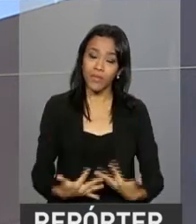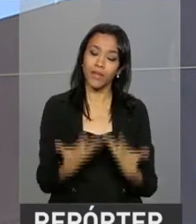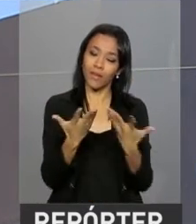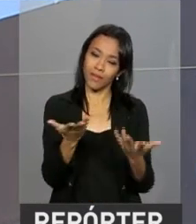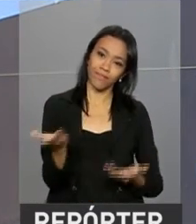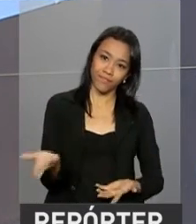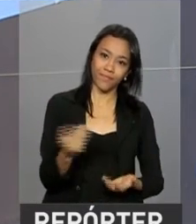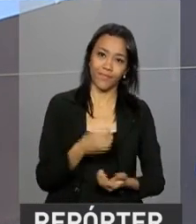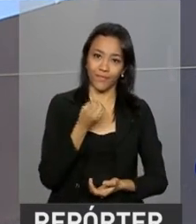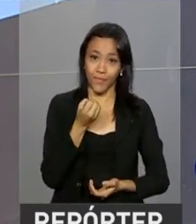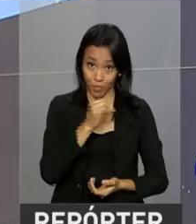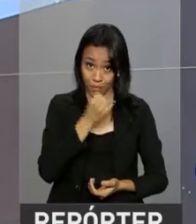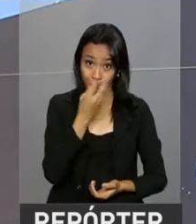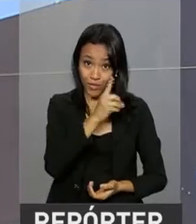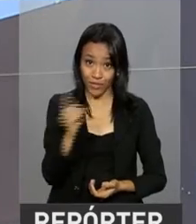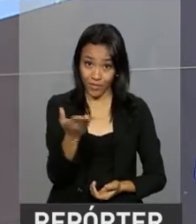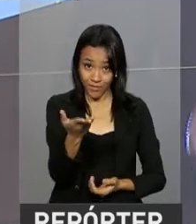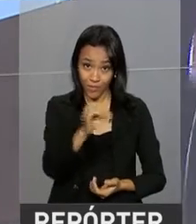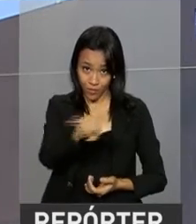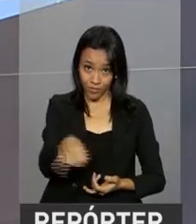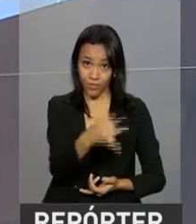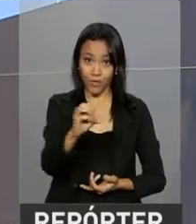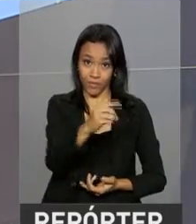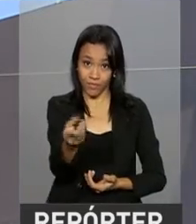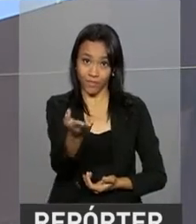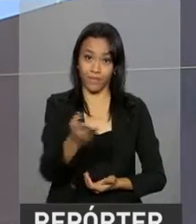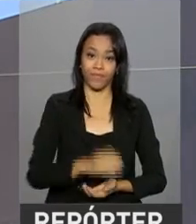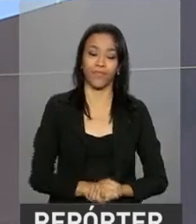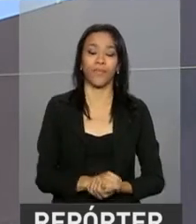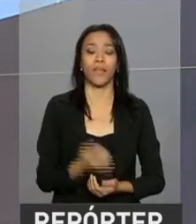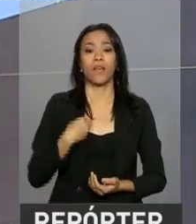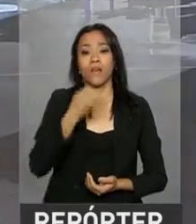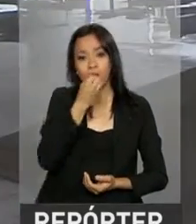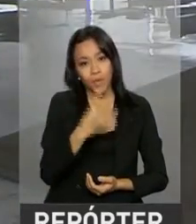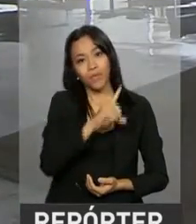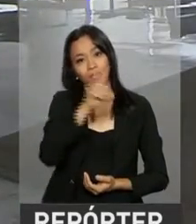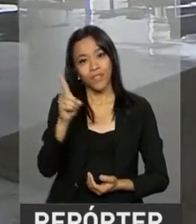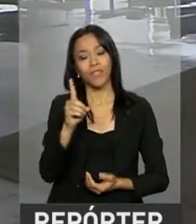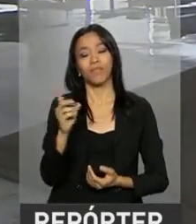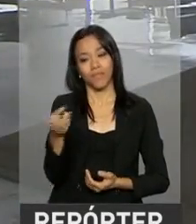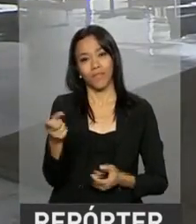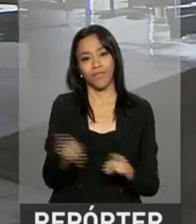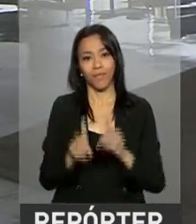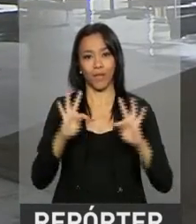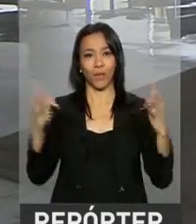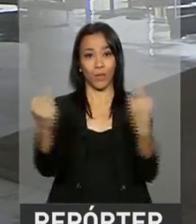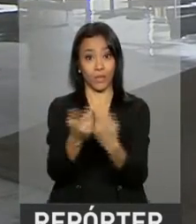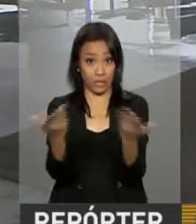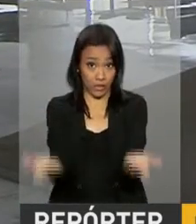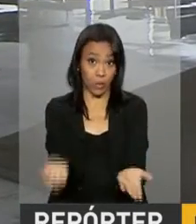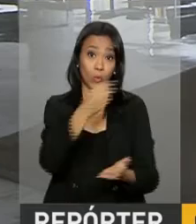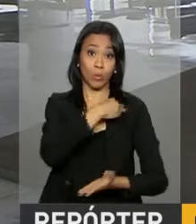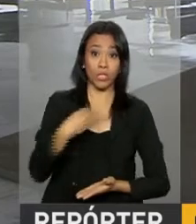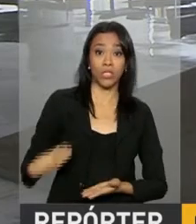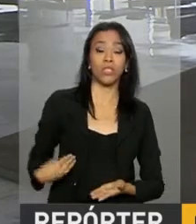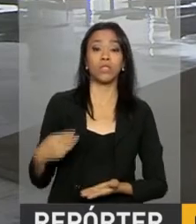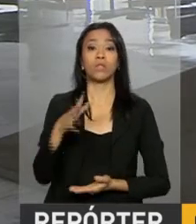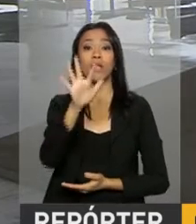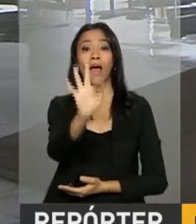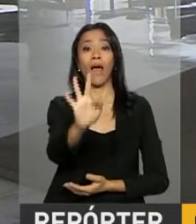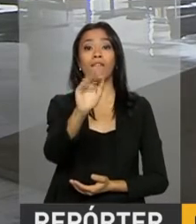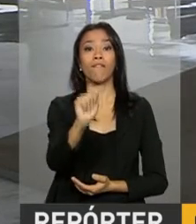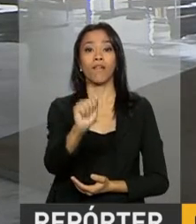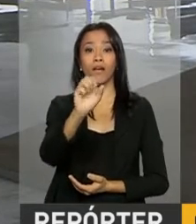gente de lá joão pedro bom dia olhando bom dia pra você também o dia todos pois é o ministro da fazenda henrique meirelles comentou